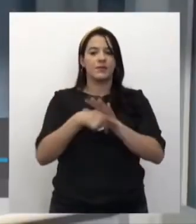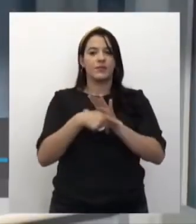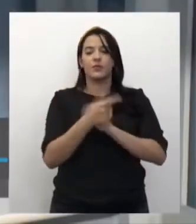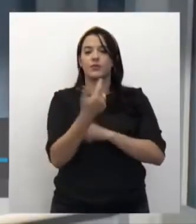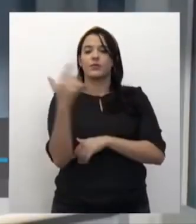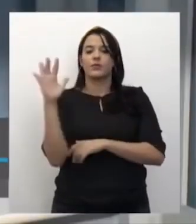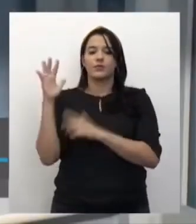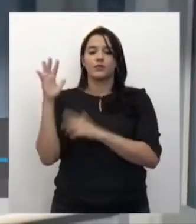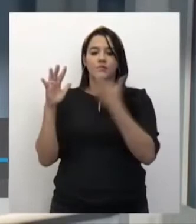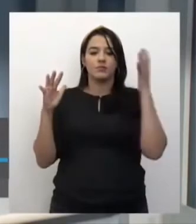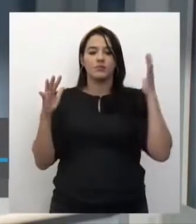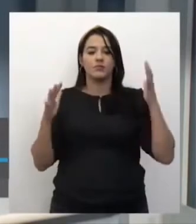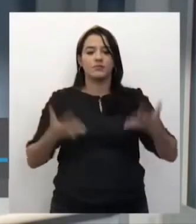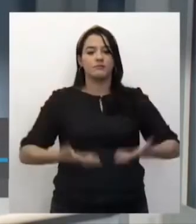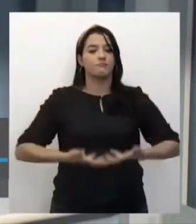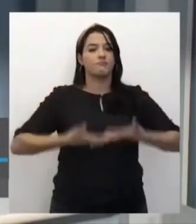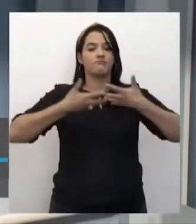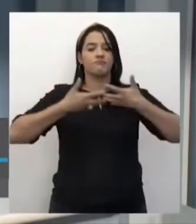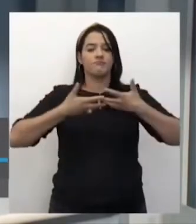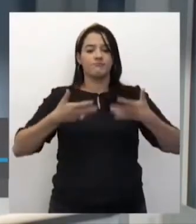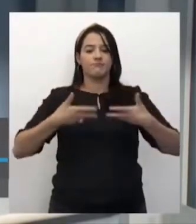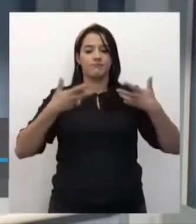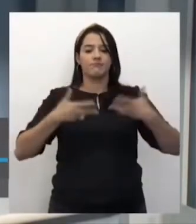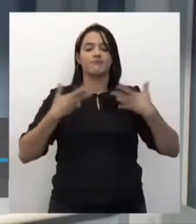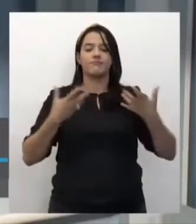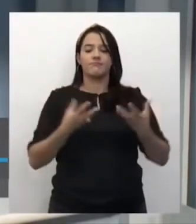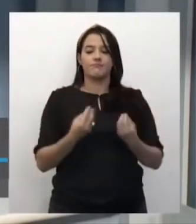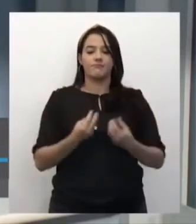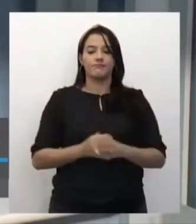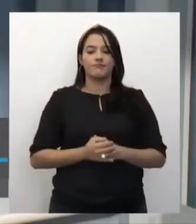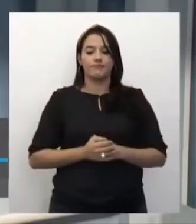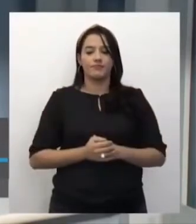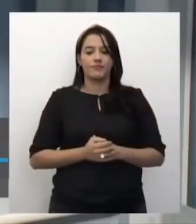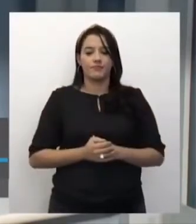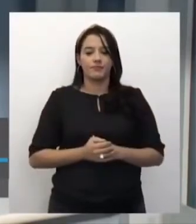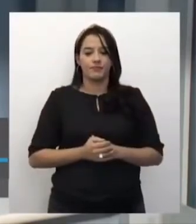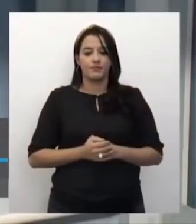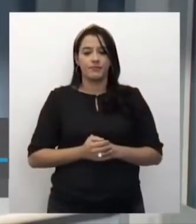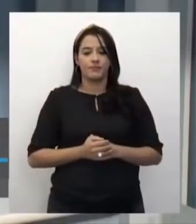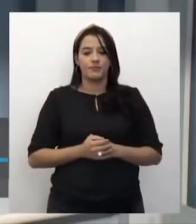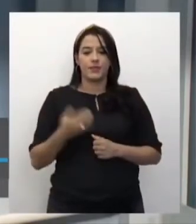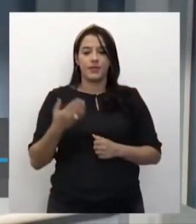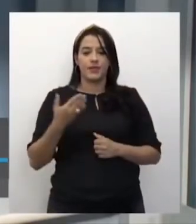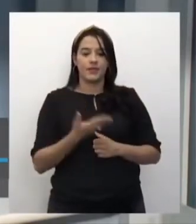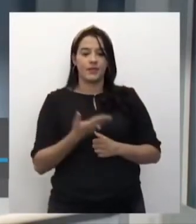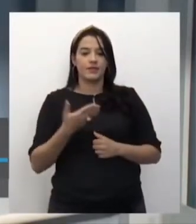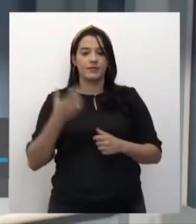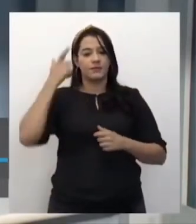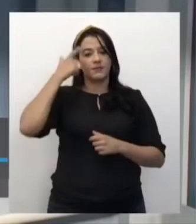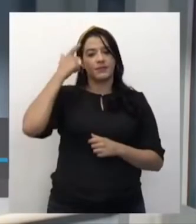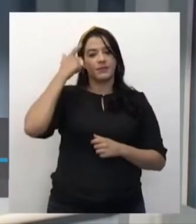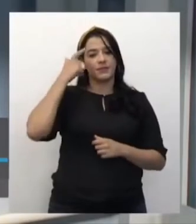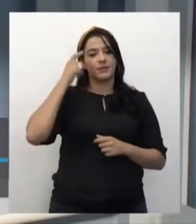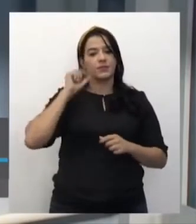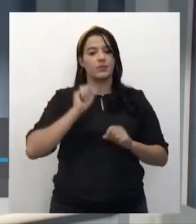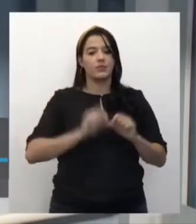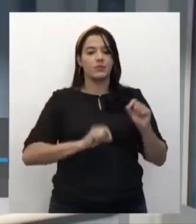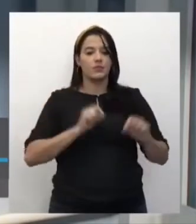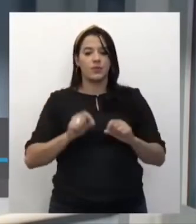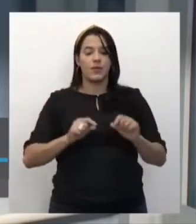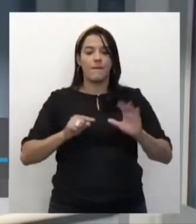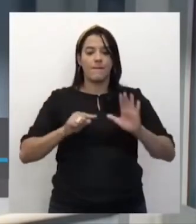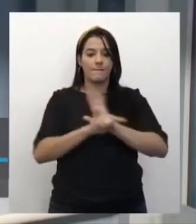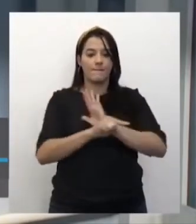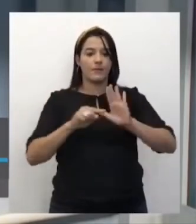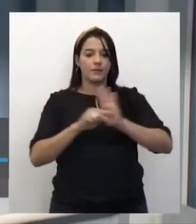natureza. Reviva a gente, né? Anima muito. Demais. E aí, Leandro, pensando nessa questão, eu separei aqui algumas